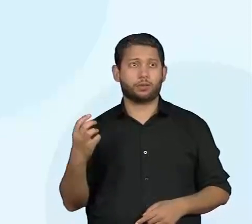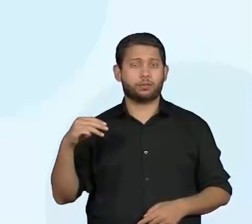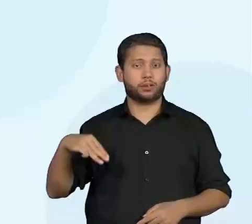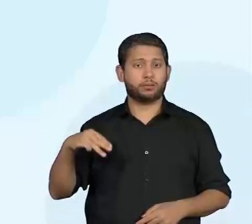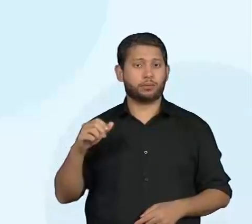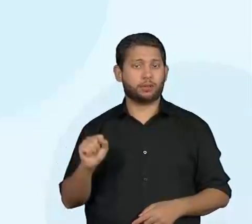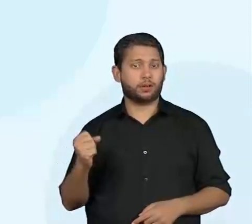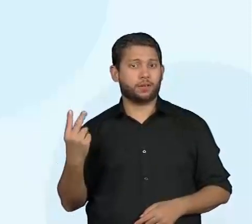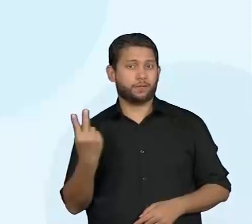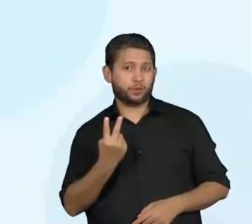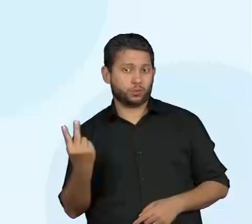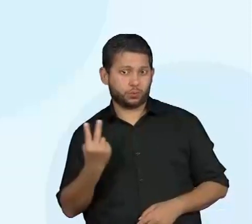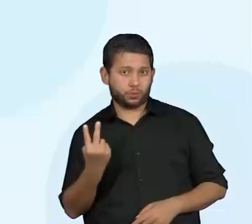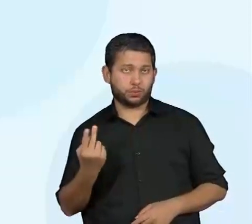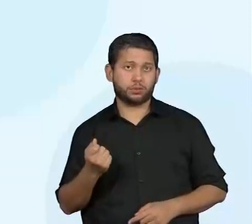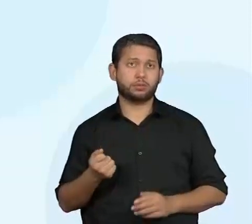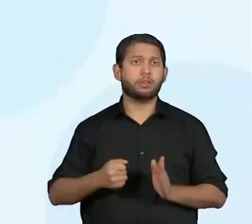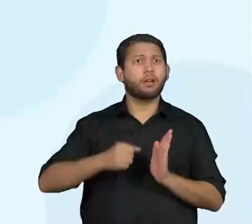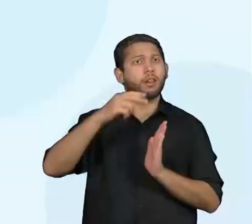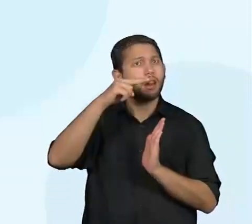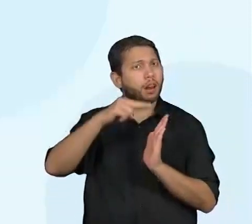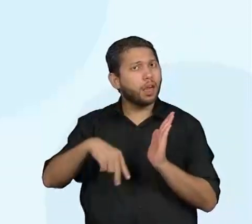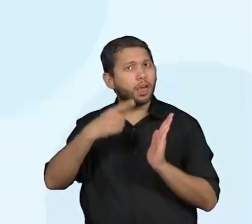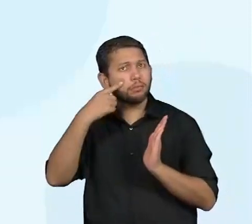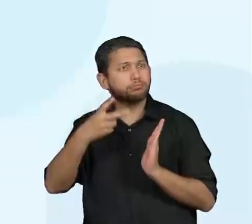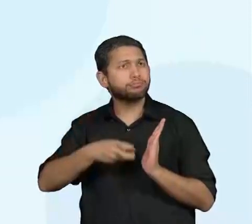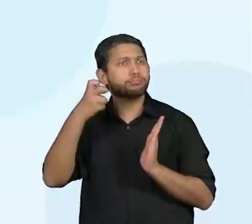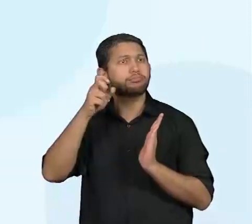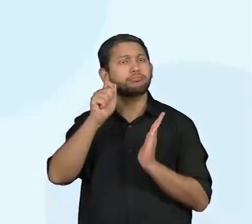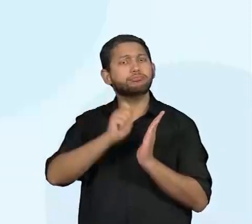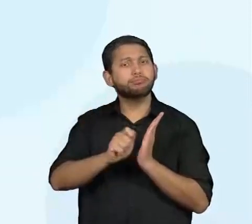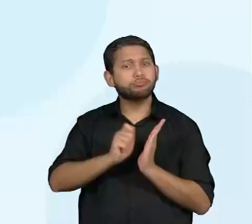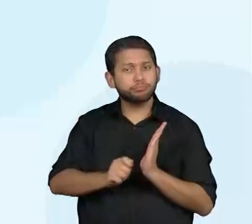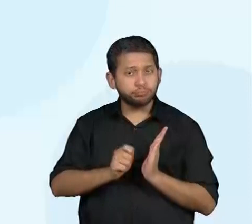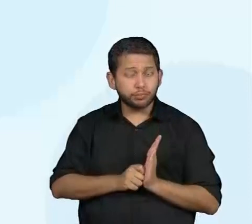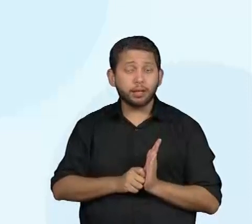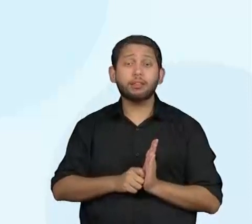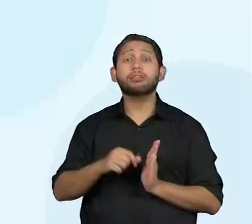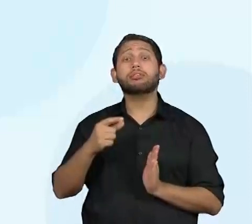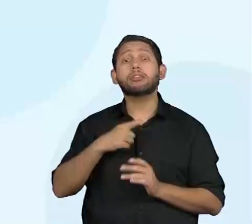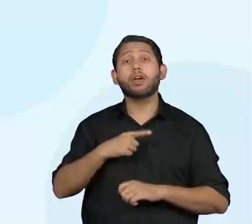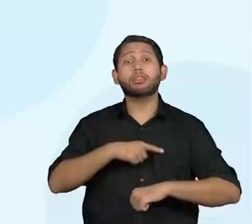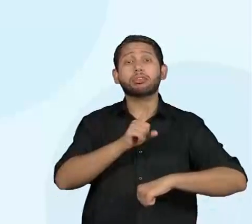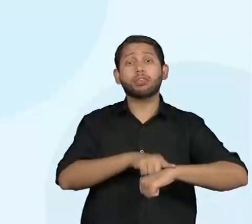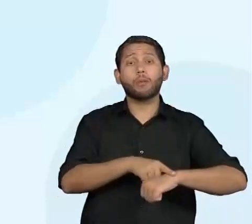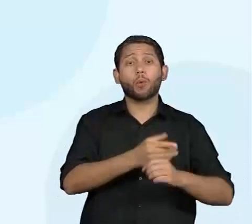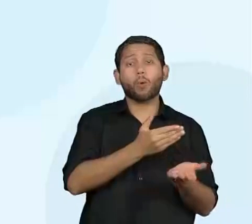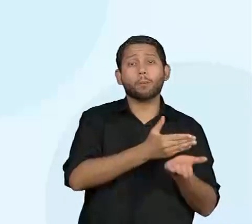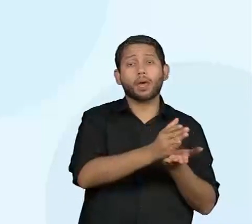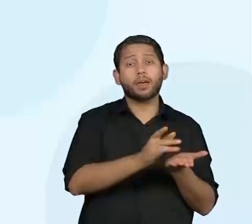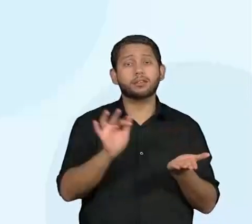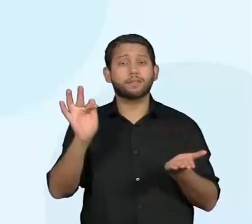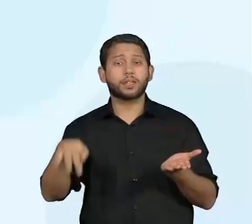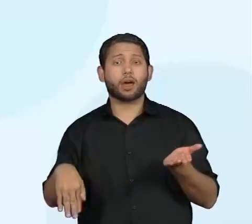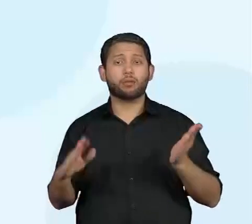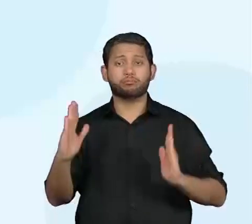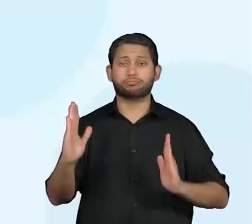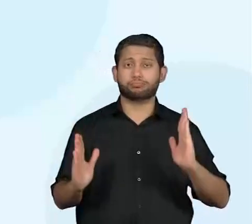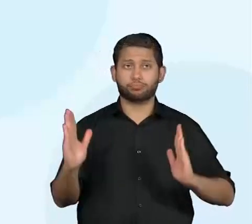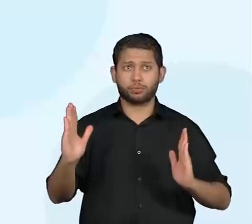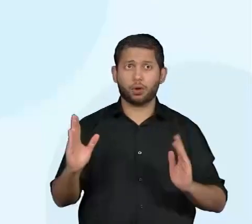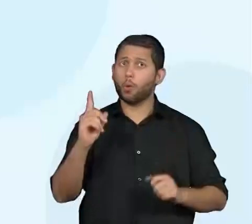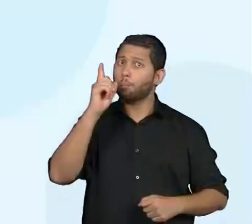EF04MA22. Ler, reconhecer e registrar medidas e intervalos de tempo em horas, minutos e segundos